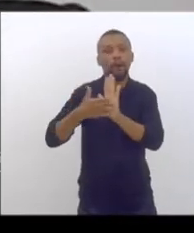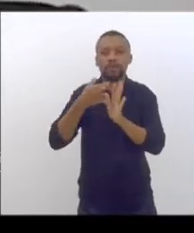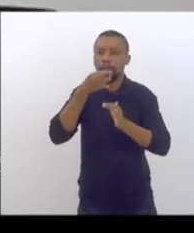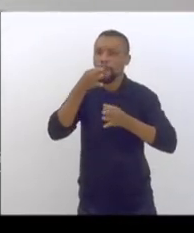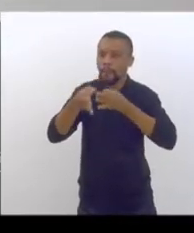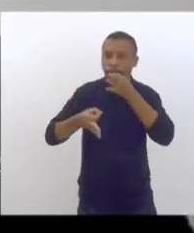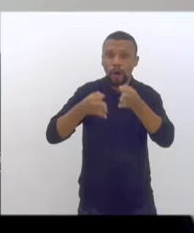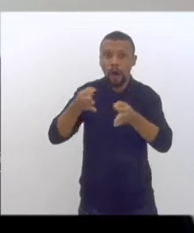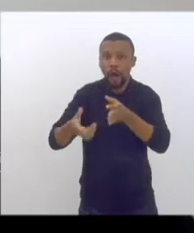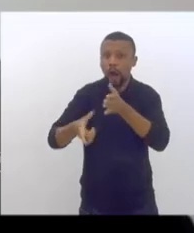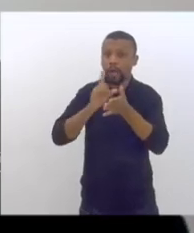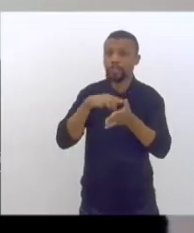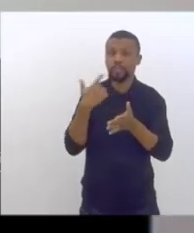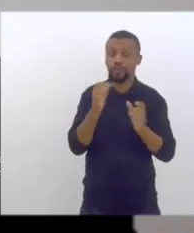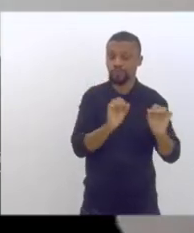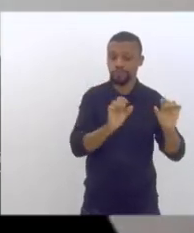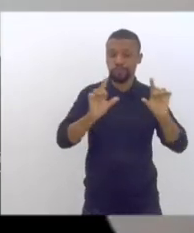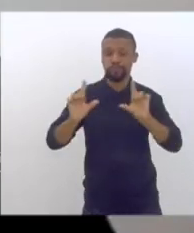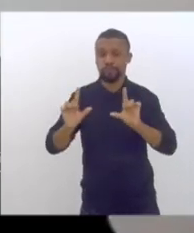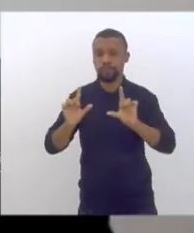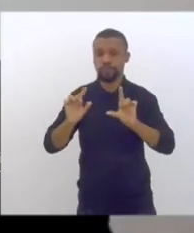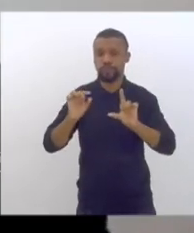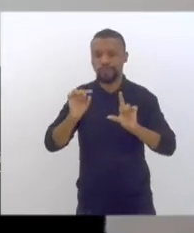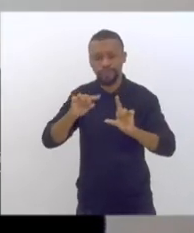antes da minha chegada